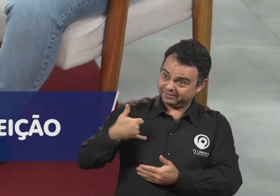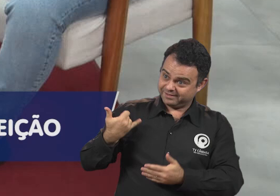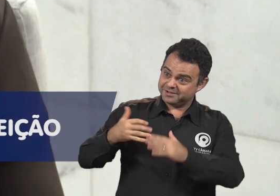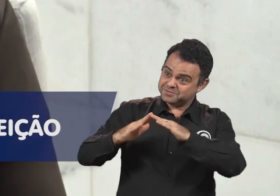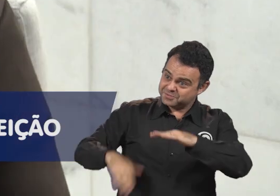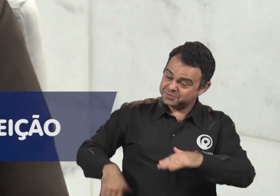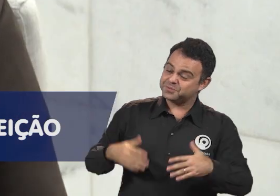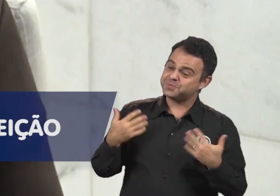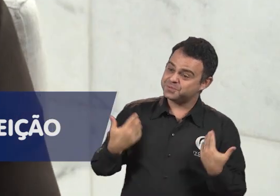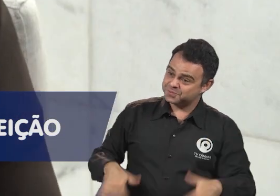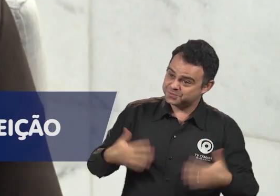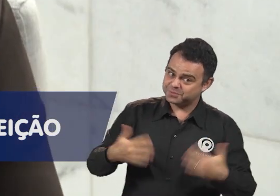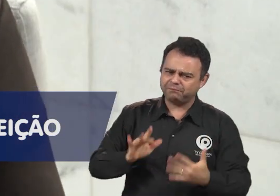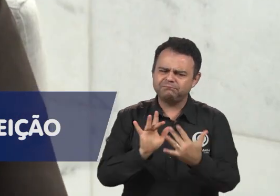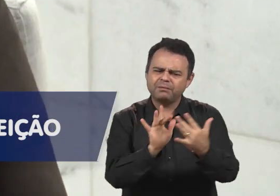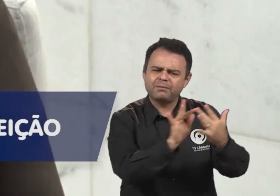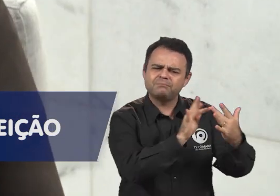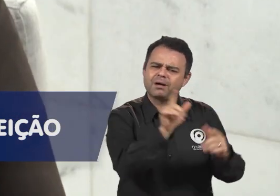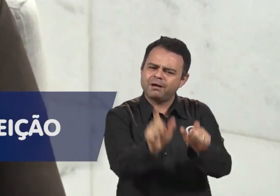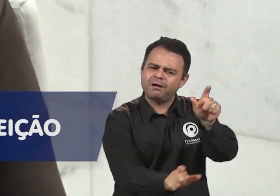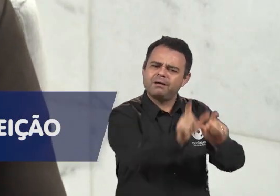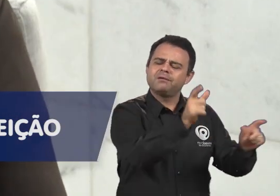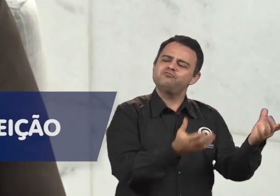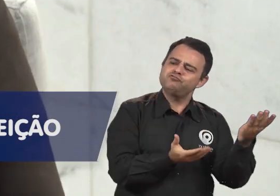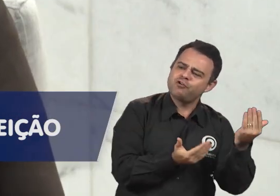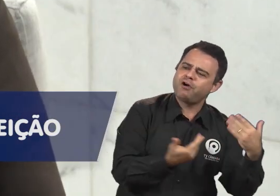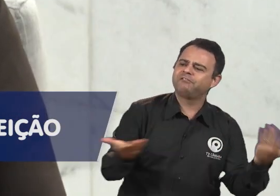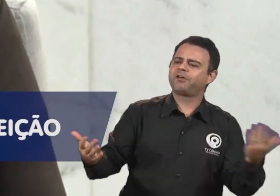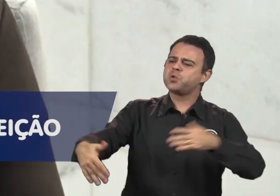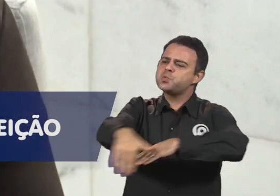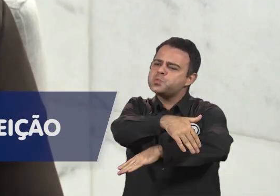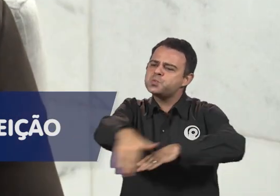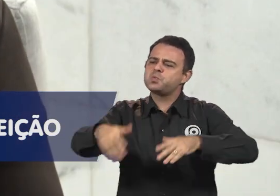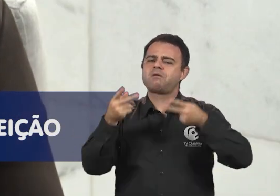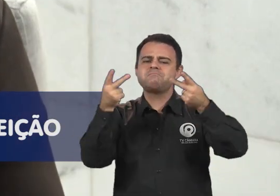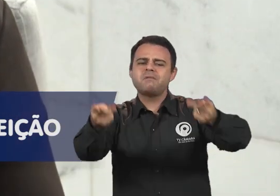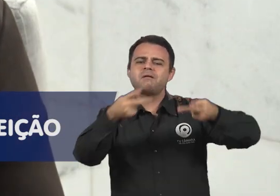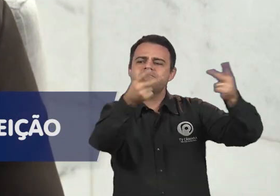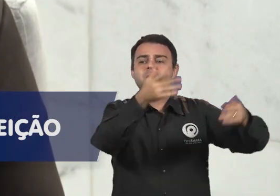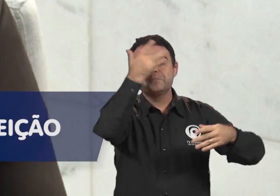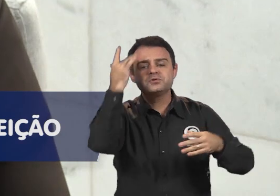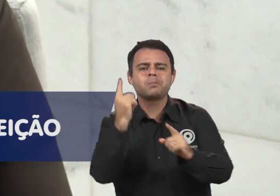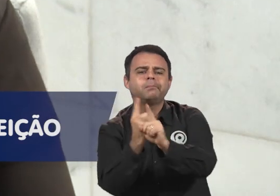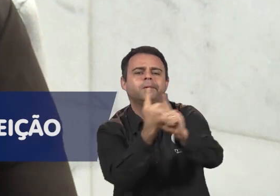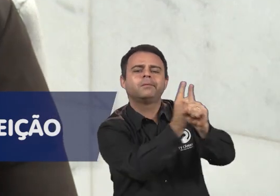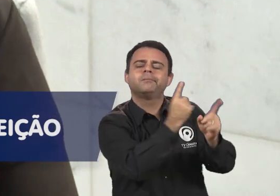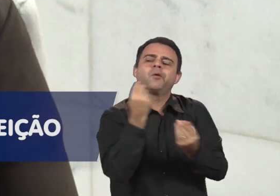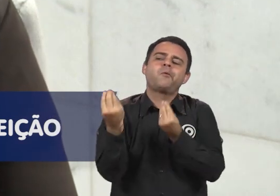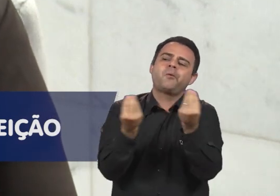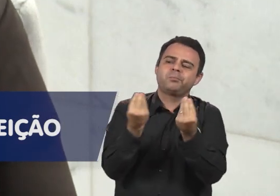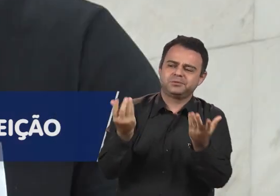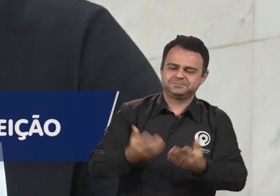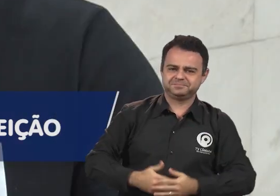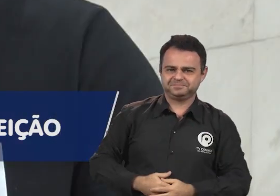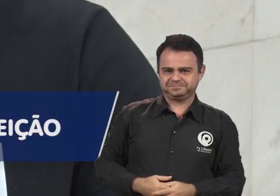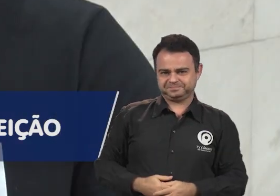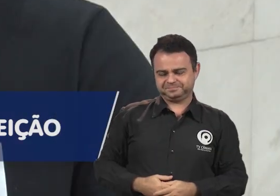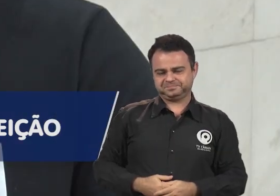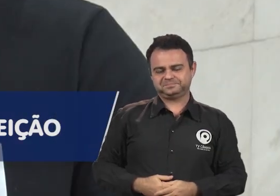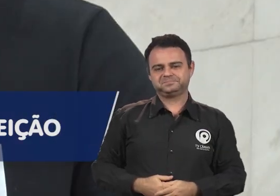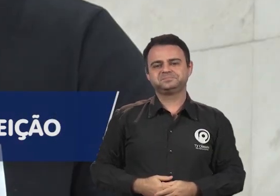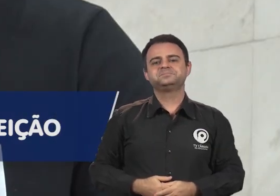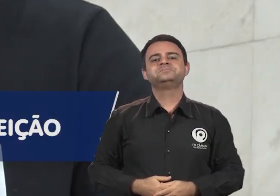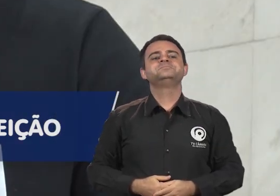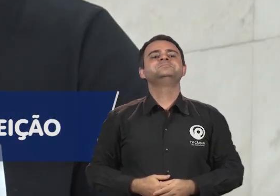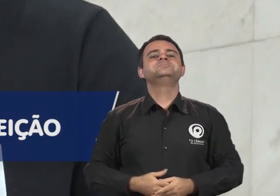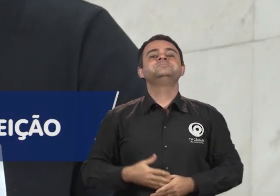muito contato com a juventude aqui do município, tem ido às ruas também para falar com os munícipes. Como tem sido? Mariana, a nossa eleição,